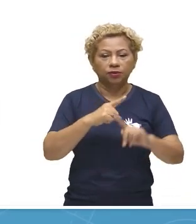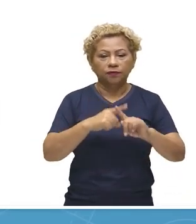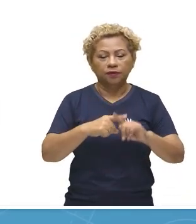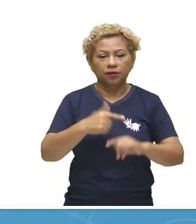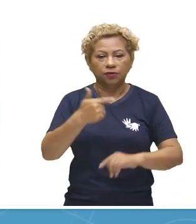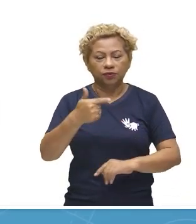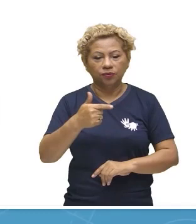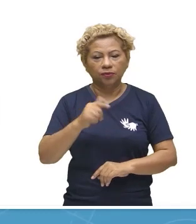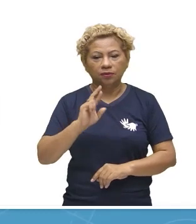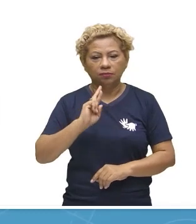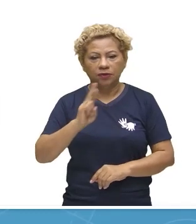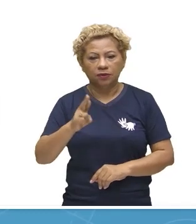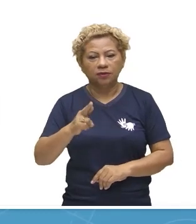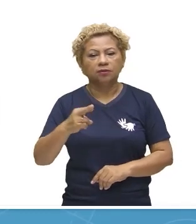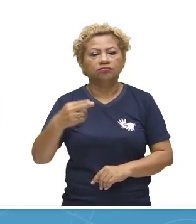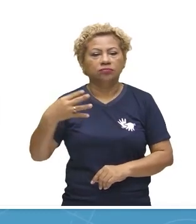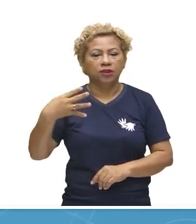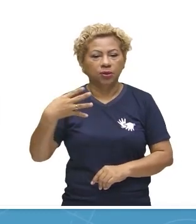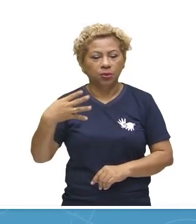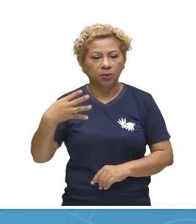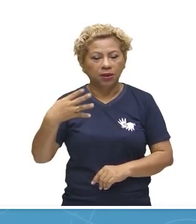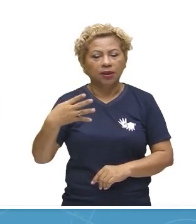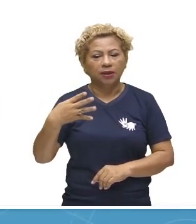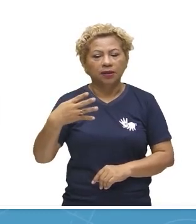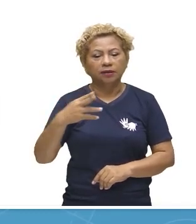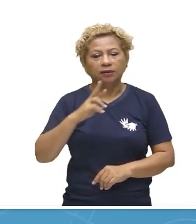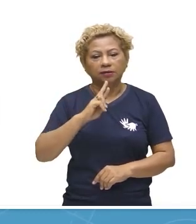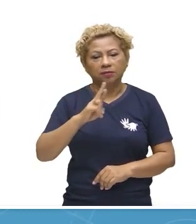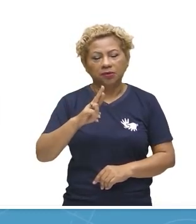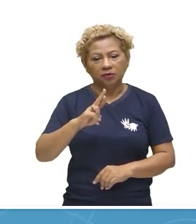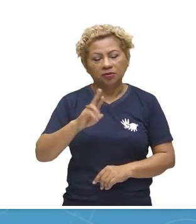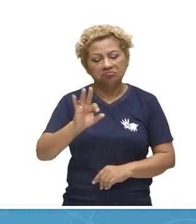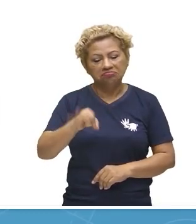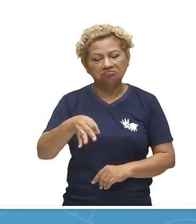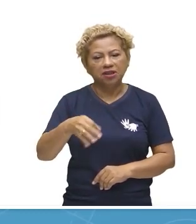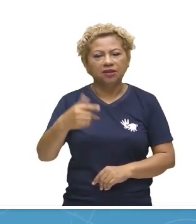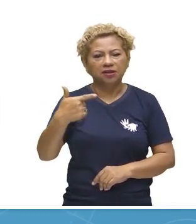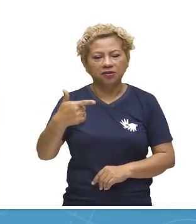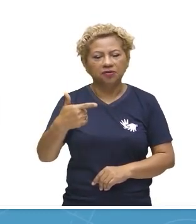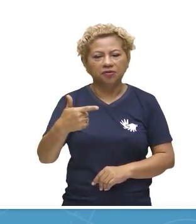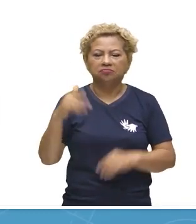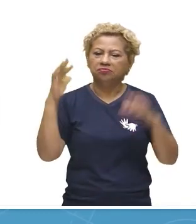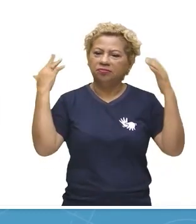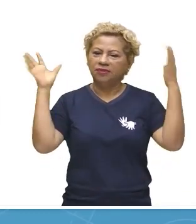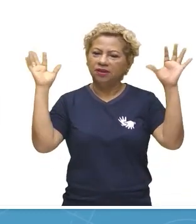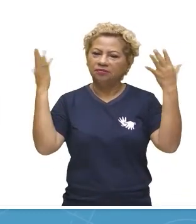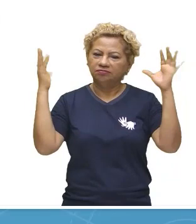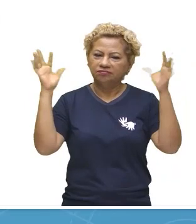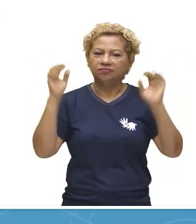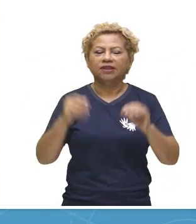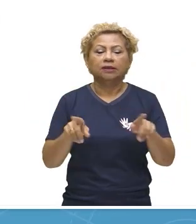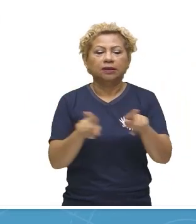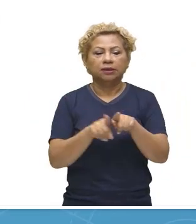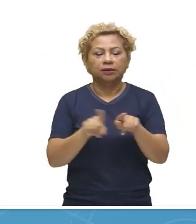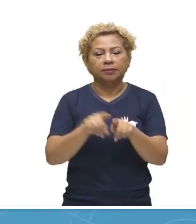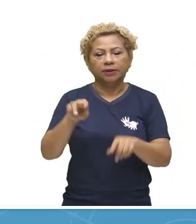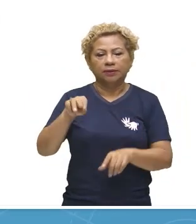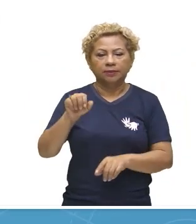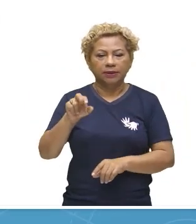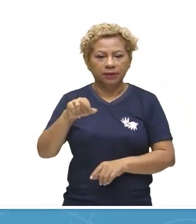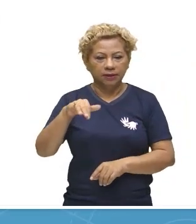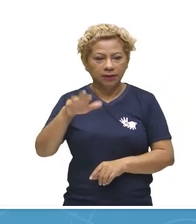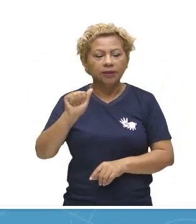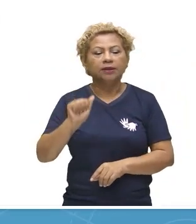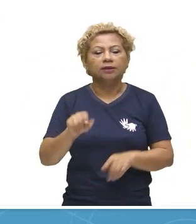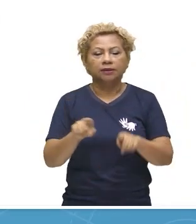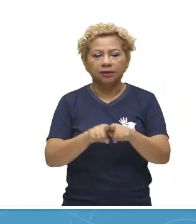né? A raiz quadrada de 4 é 2. Muito bem aí pela participação. A Maria Eduarda falou que 2 vezes 2 é